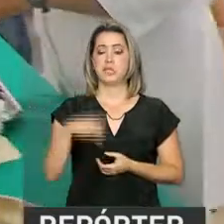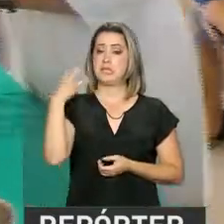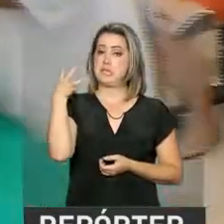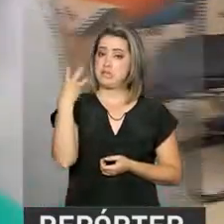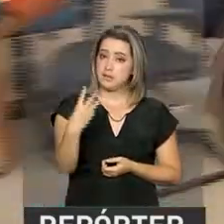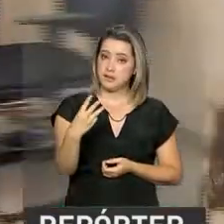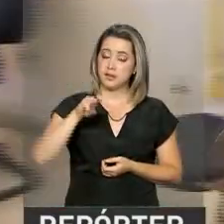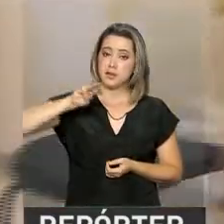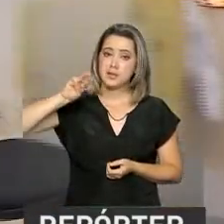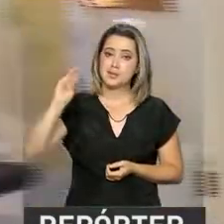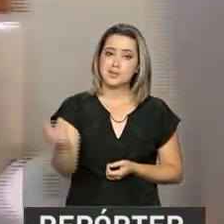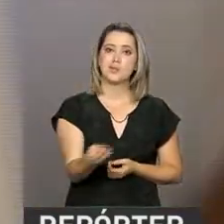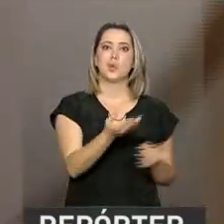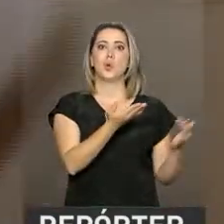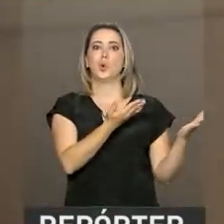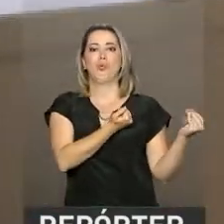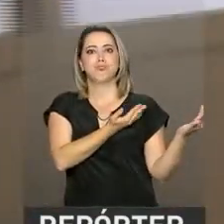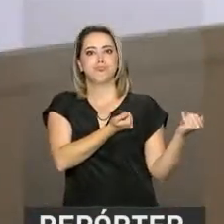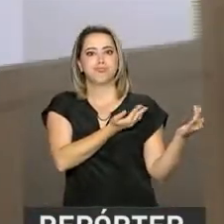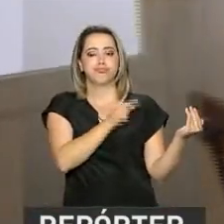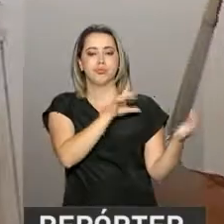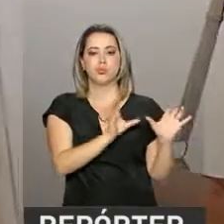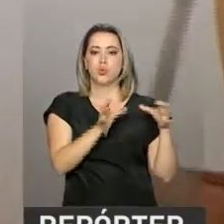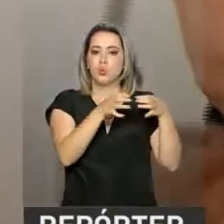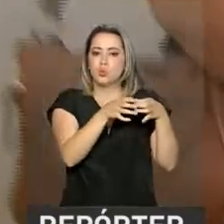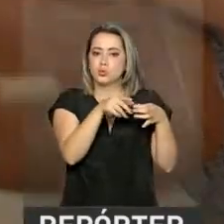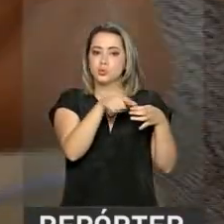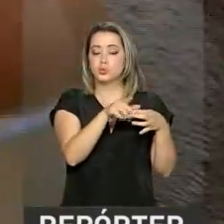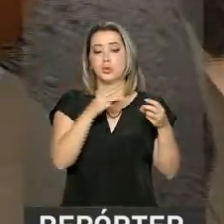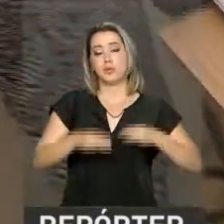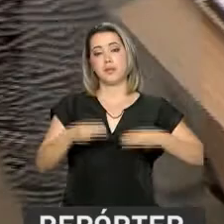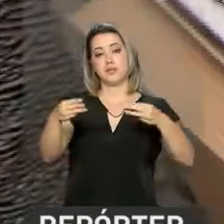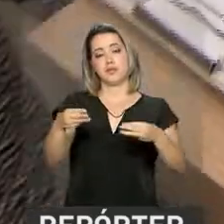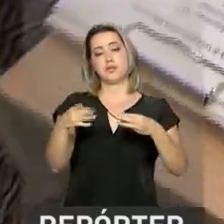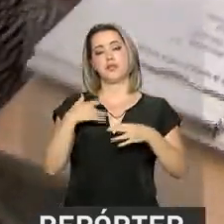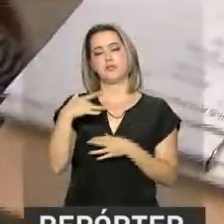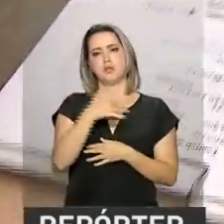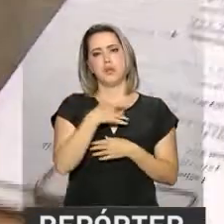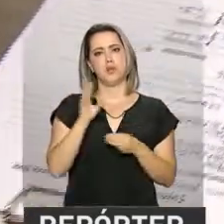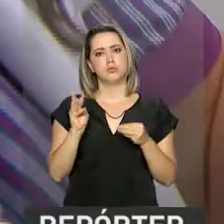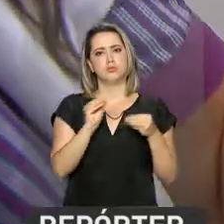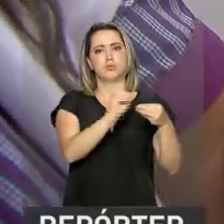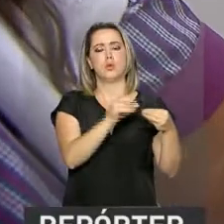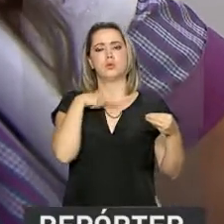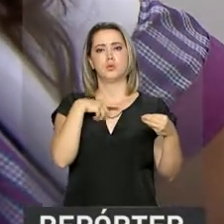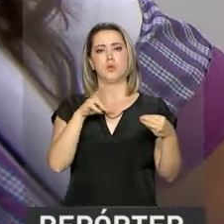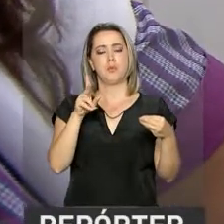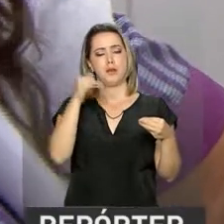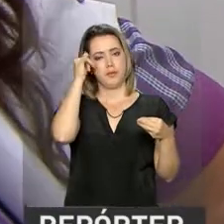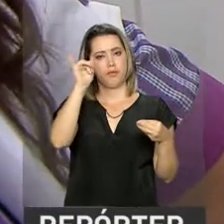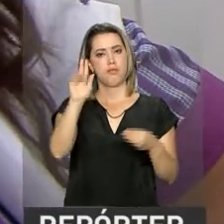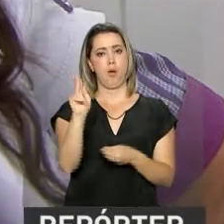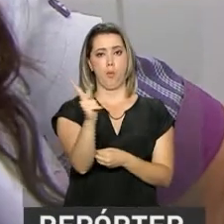e trezentos mil adolescentes esse é o público que o ministério da saúde incluiu para vacinação contra o hpv agora os